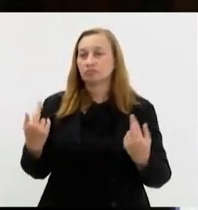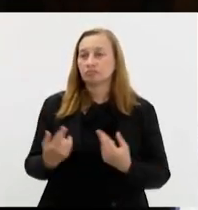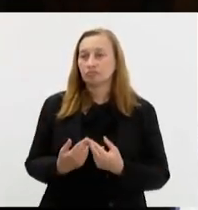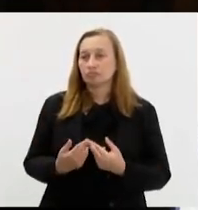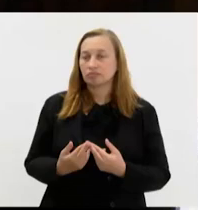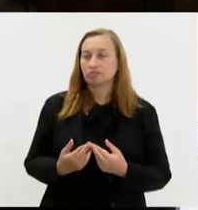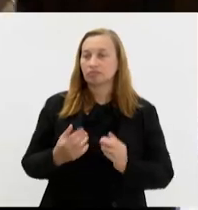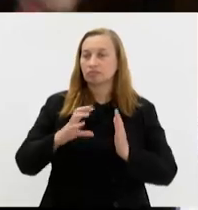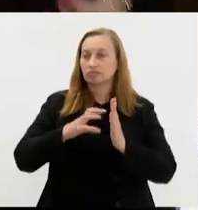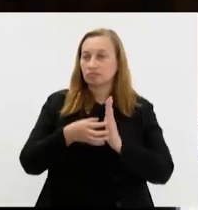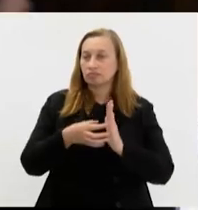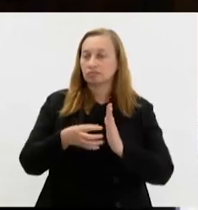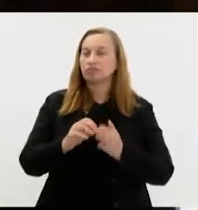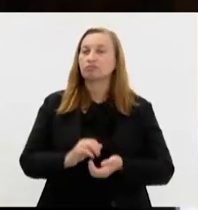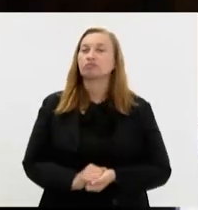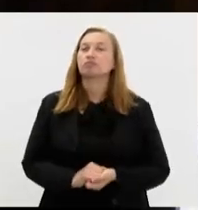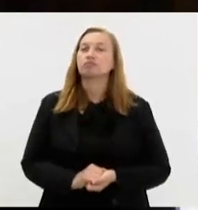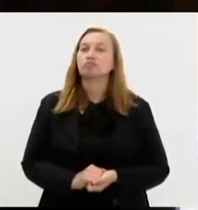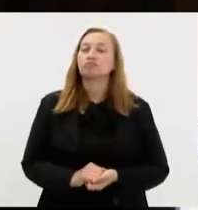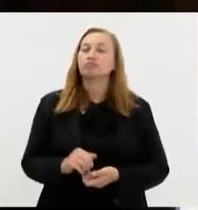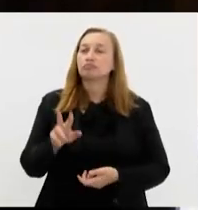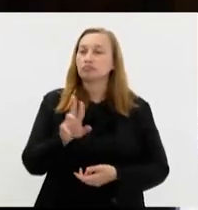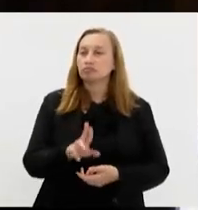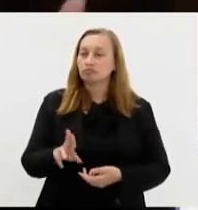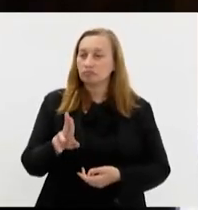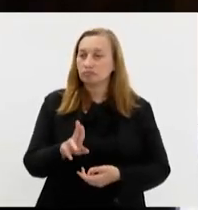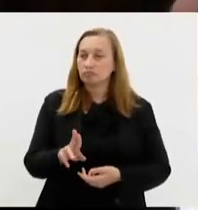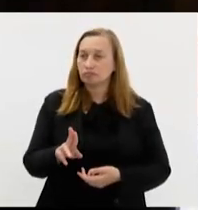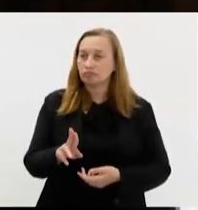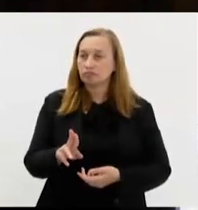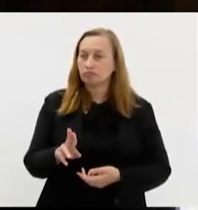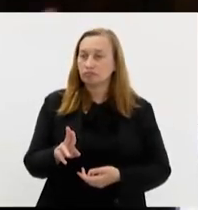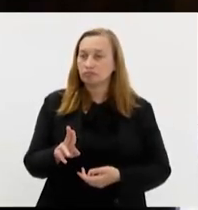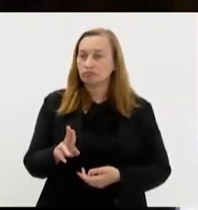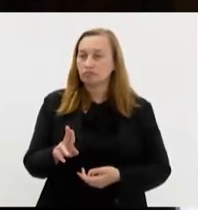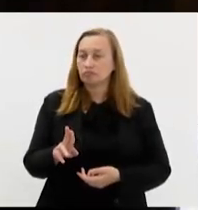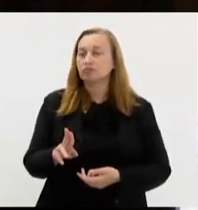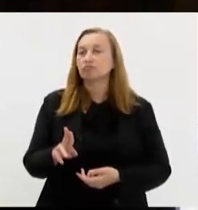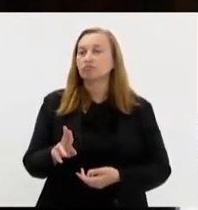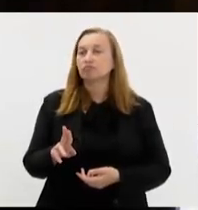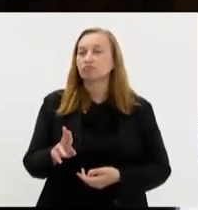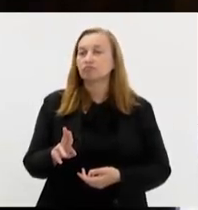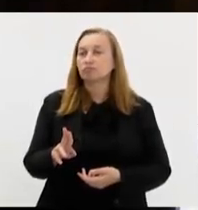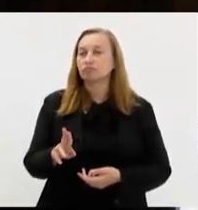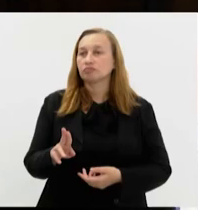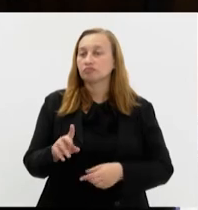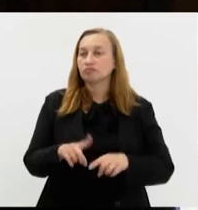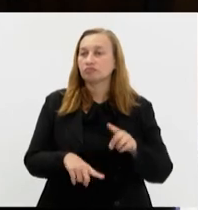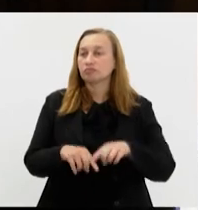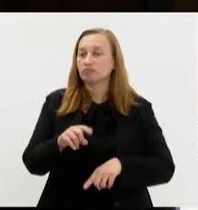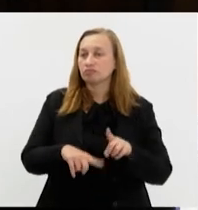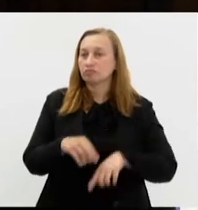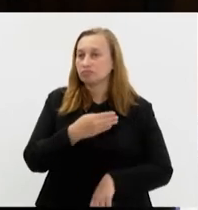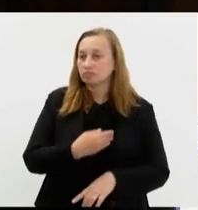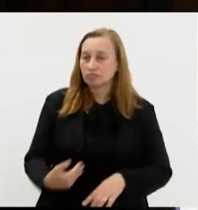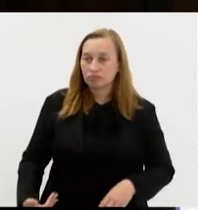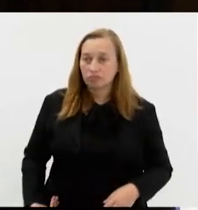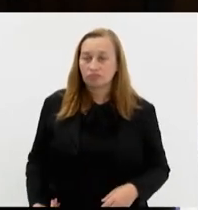sessão o uso de bens públicos por candidatos partidos coligações ou federações não pode usar bem